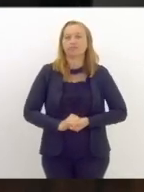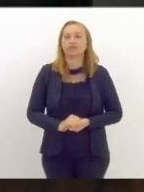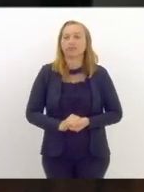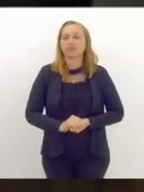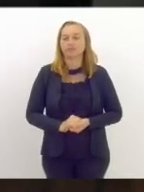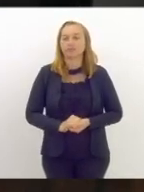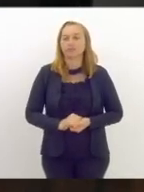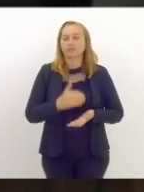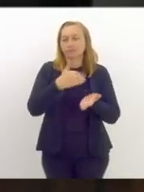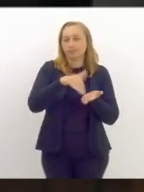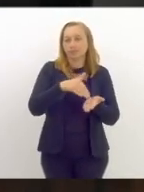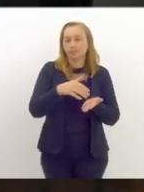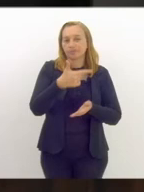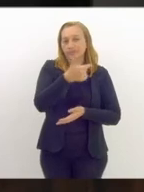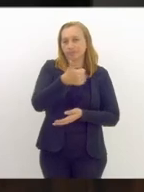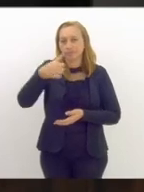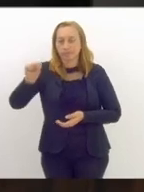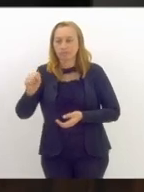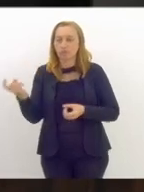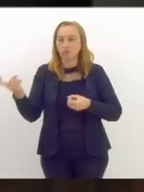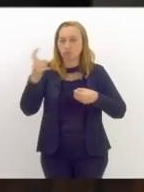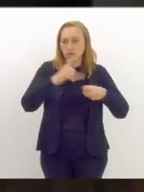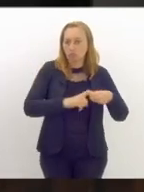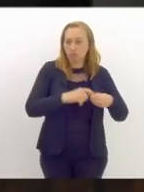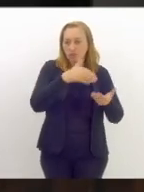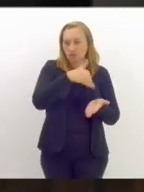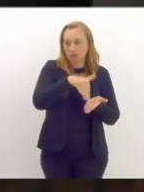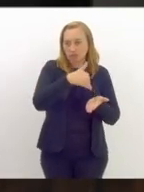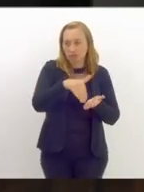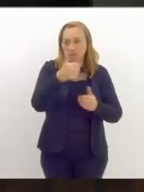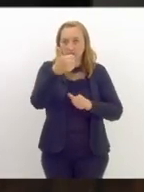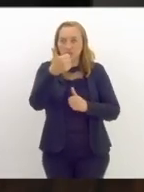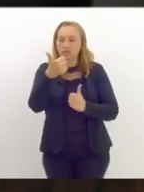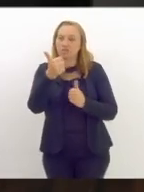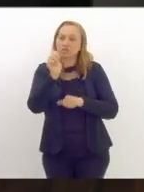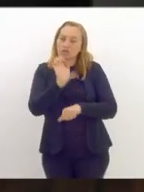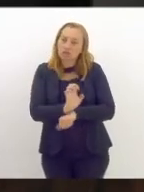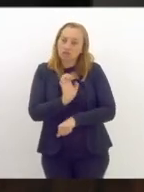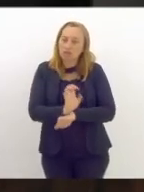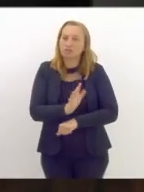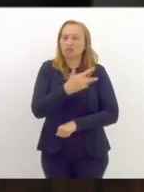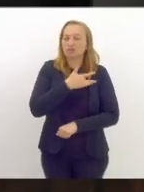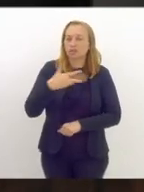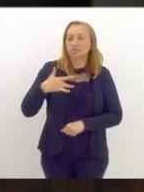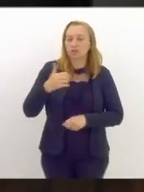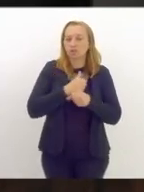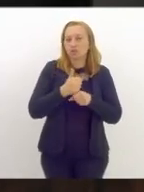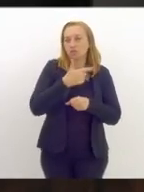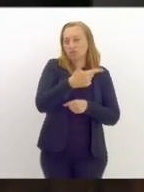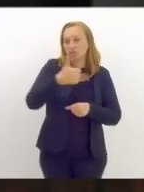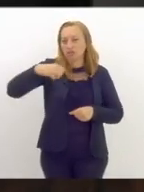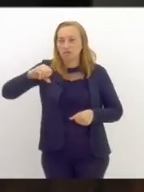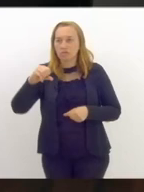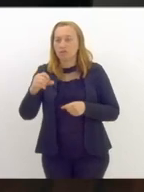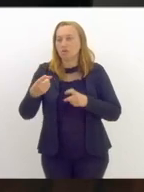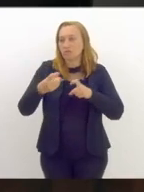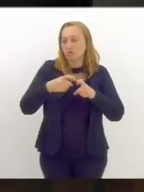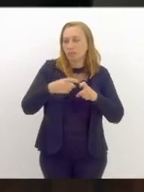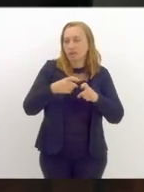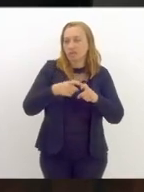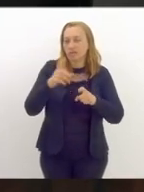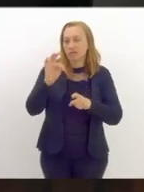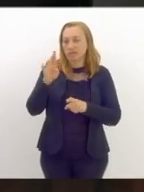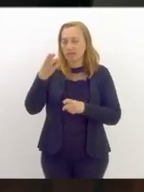em 2018. Retornou à Secretaria de Estado de Saúde em 2019 para atuar como médico